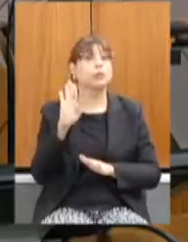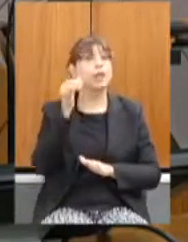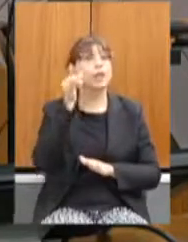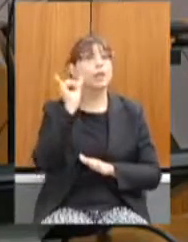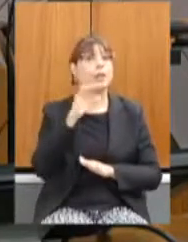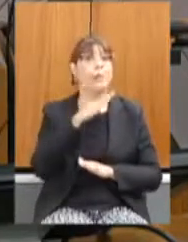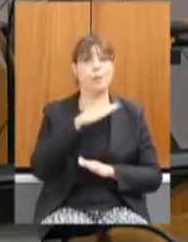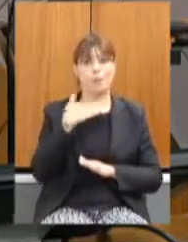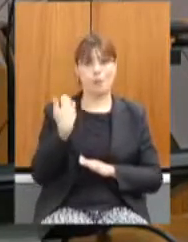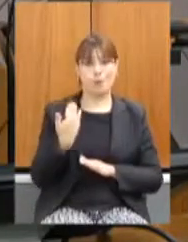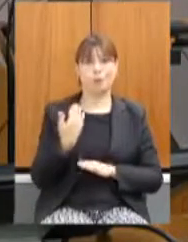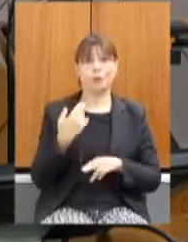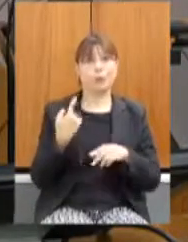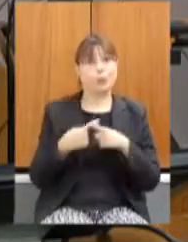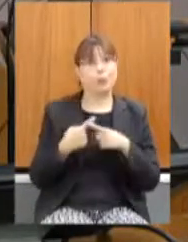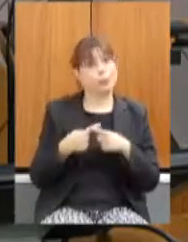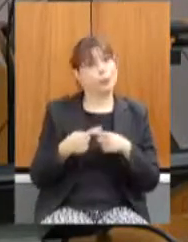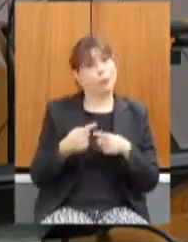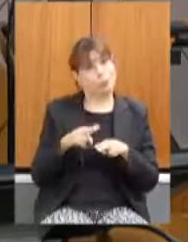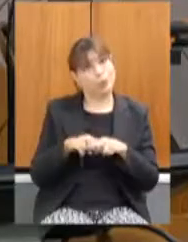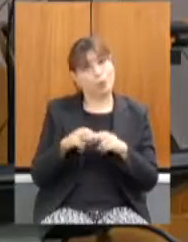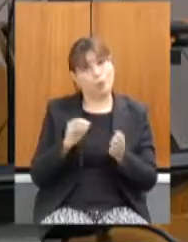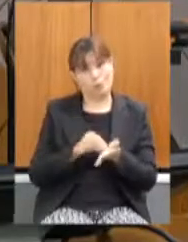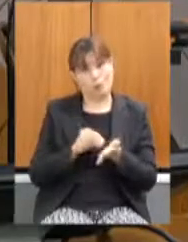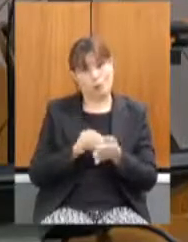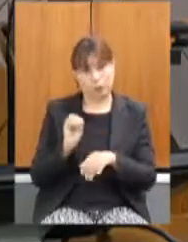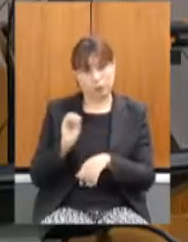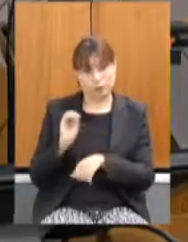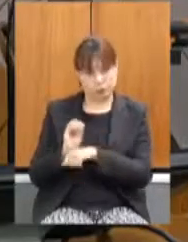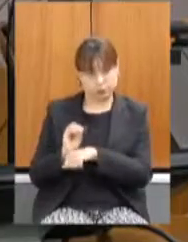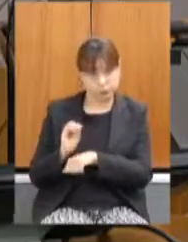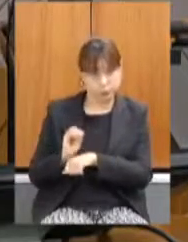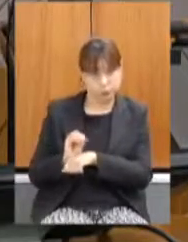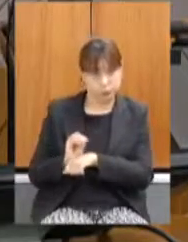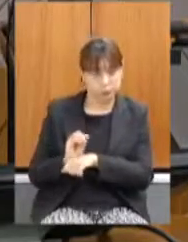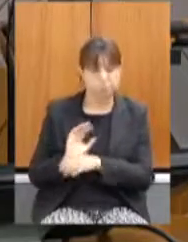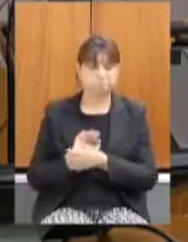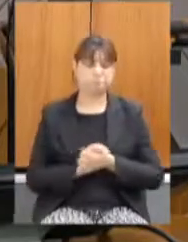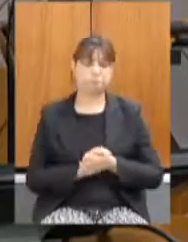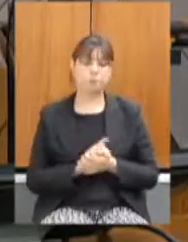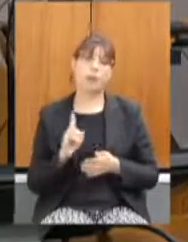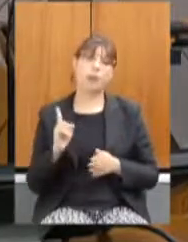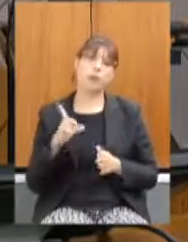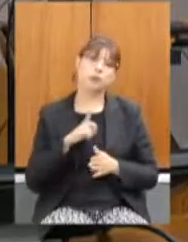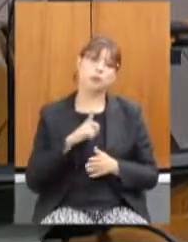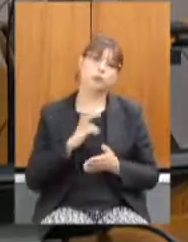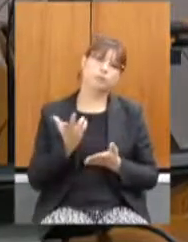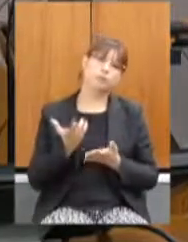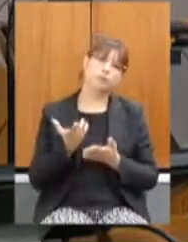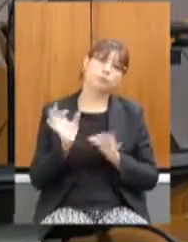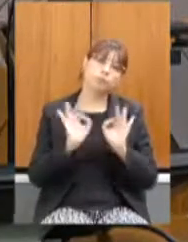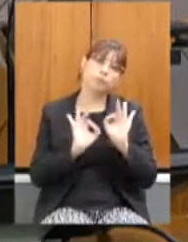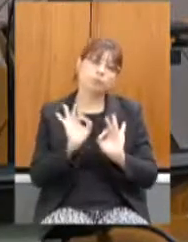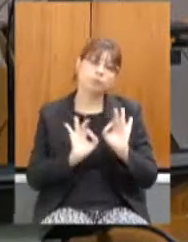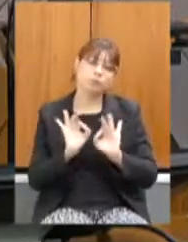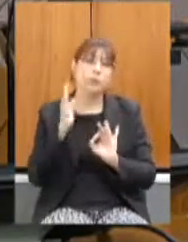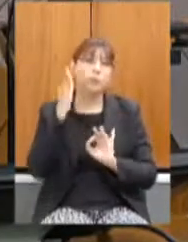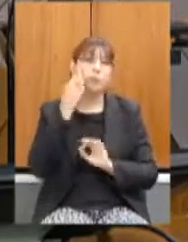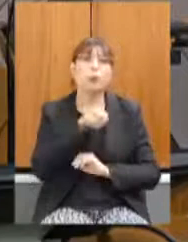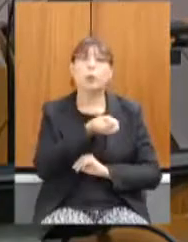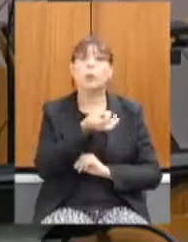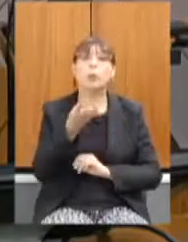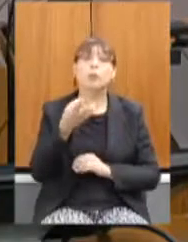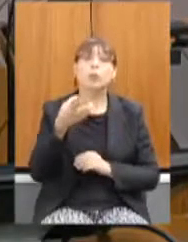evitar a morte por diz assistência dentro desse contexto nós fizemos uma peamento da capacidade de aumento de leitos de